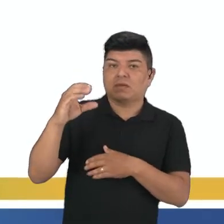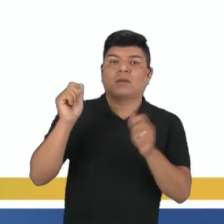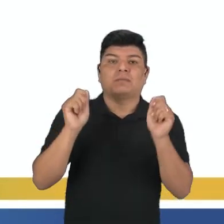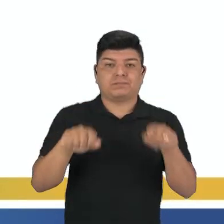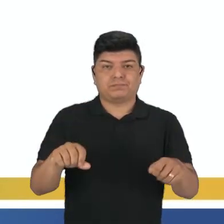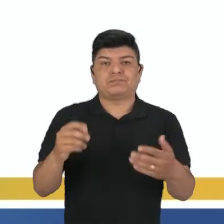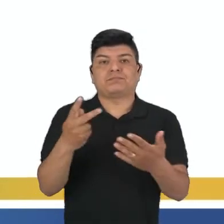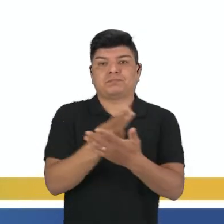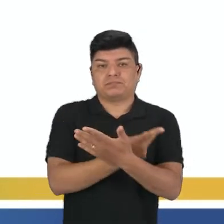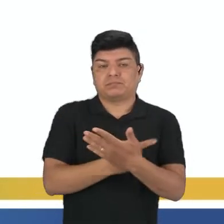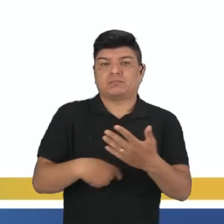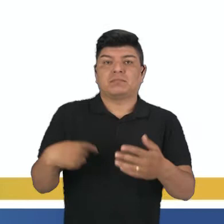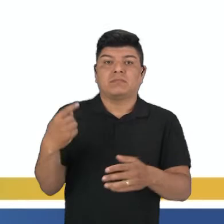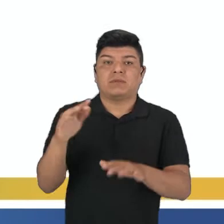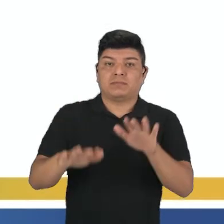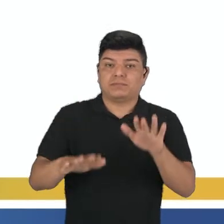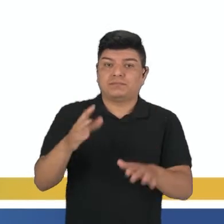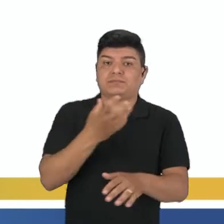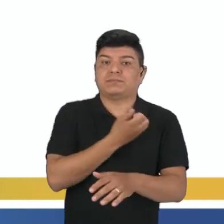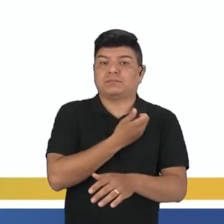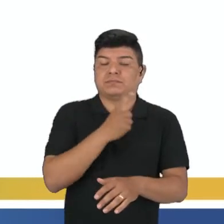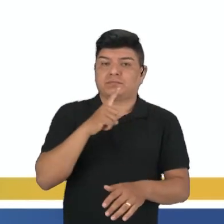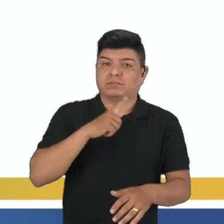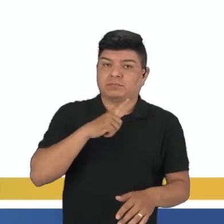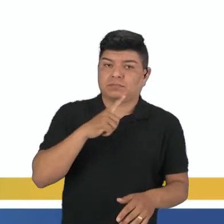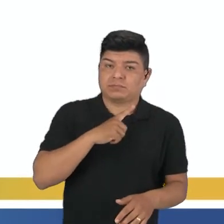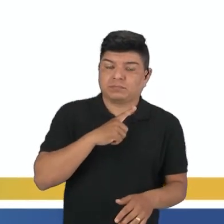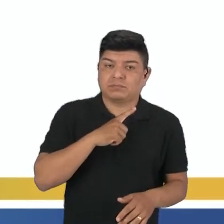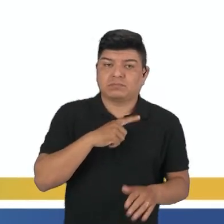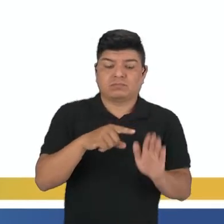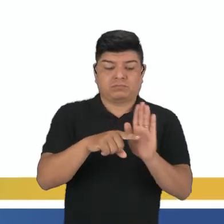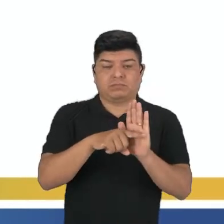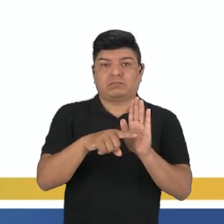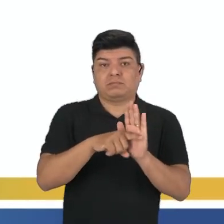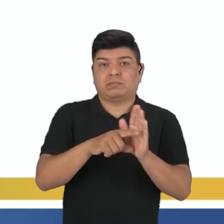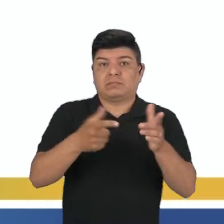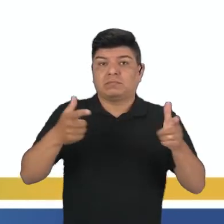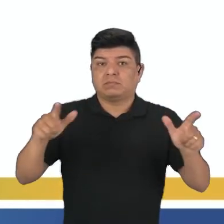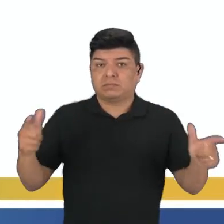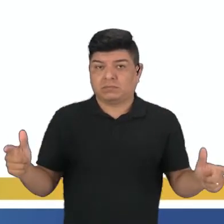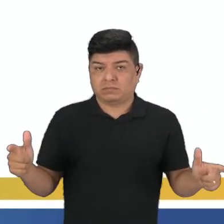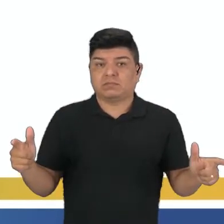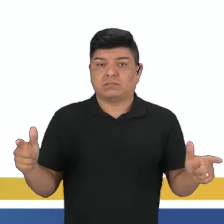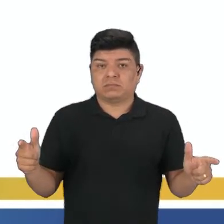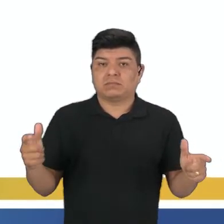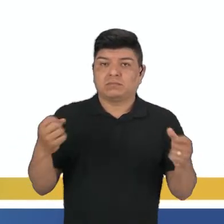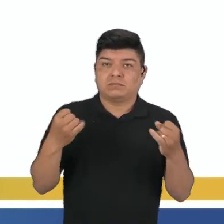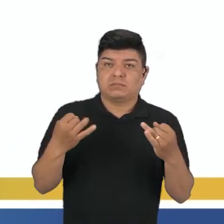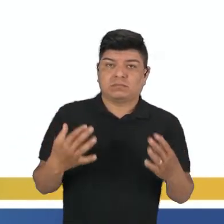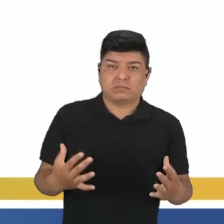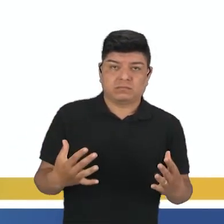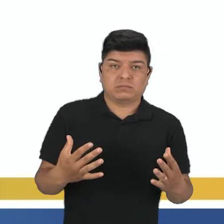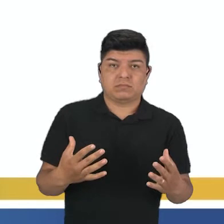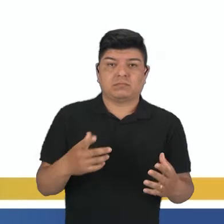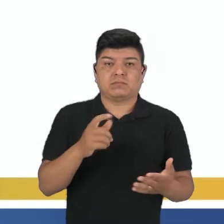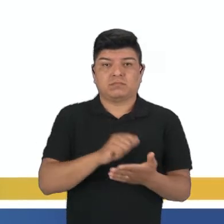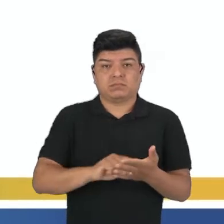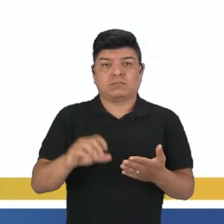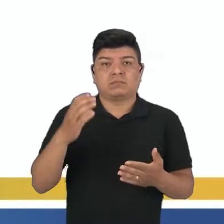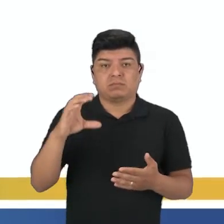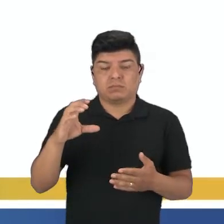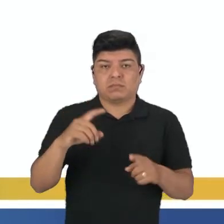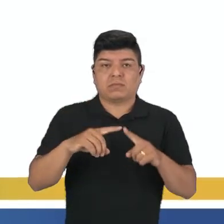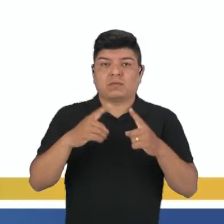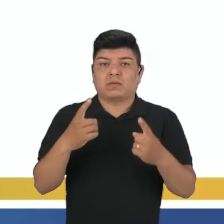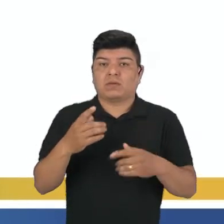algum momento, de a gente ter que obter um número negativamente grande, digamos assim falando, né, para notação